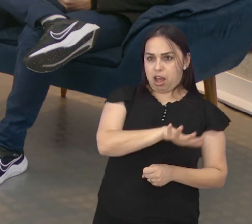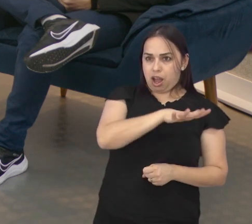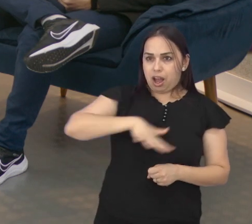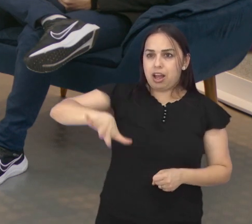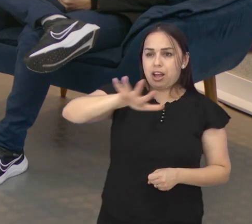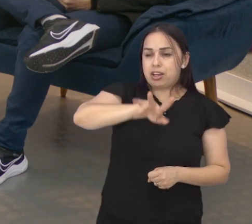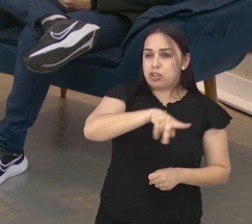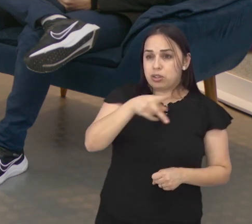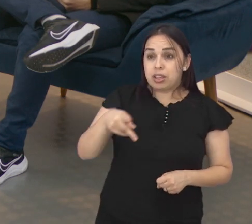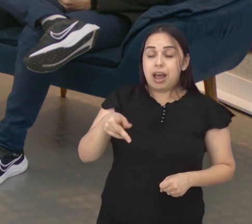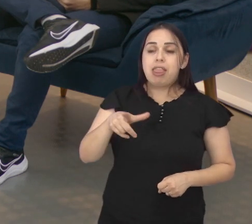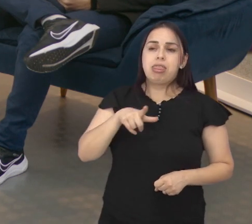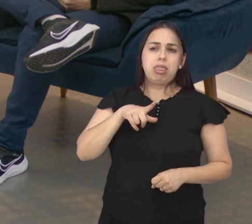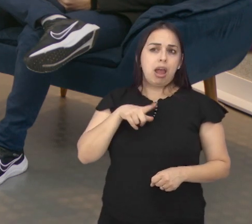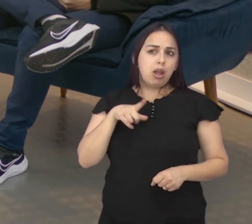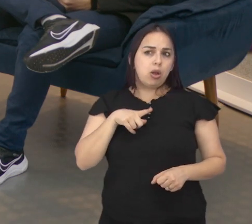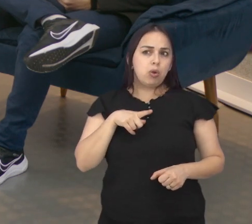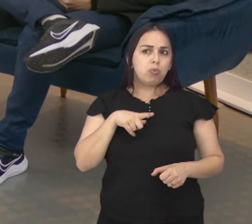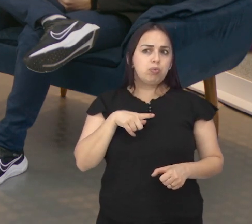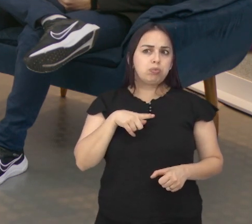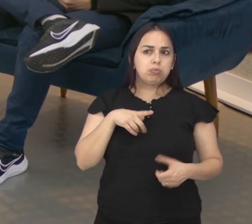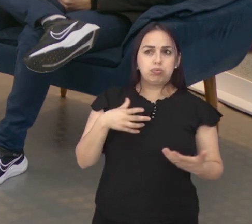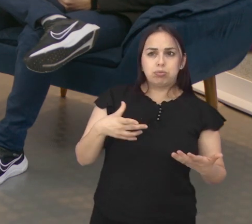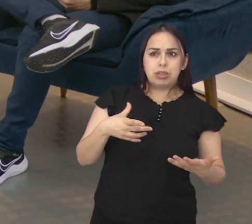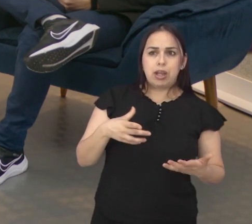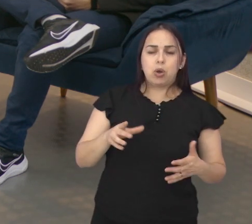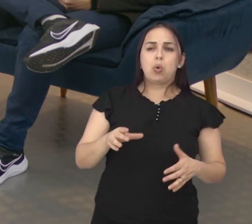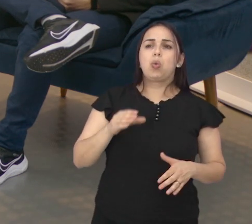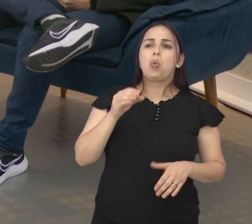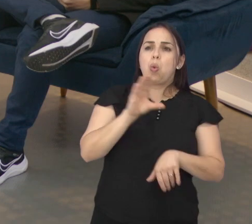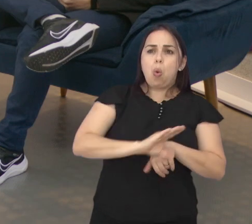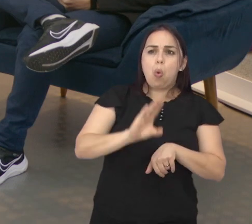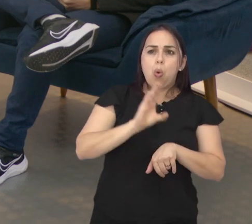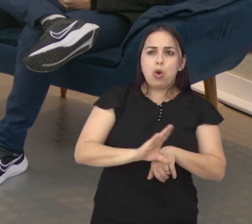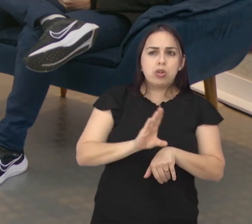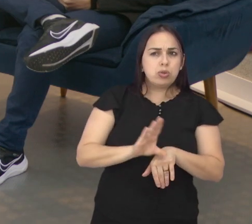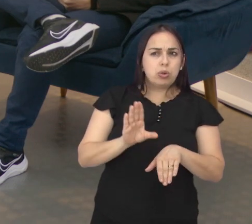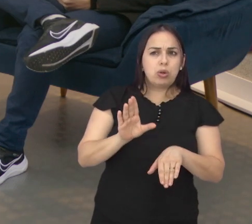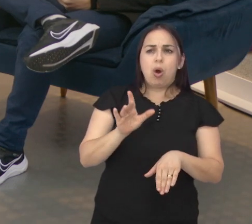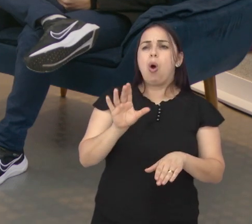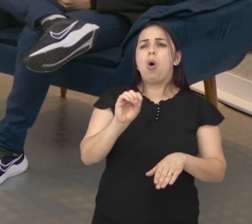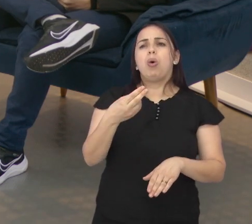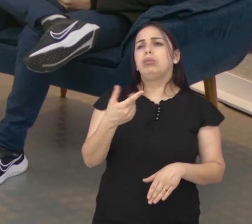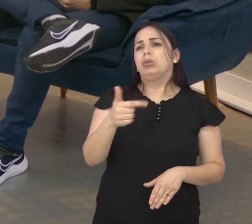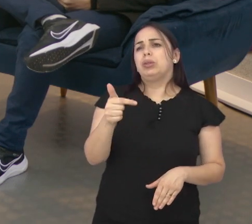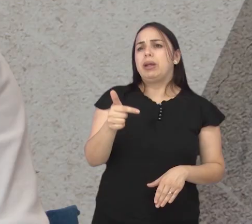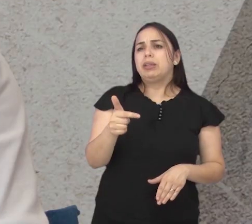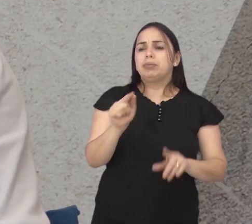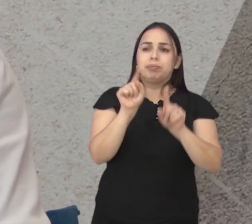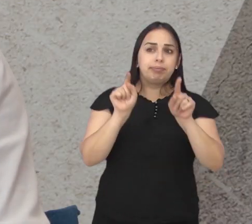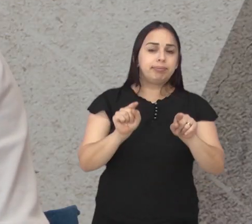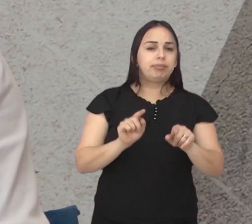aqui na nossa região. Existe um mercado para capacitação desses profissionais? Não, acontecia com